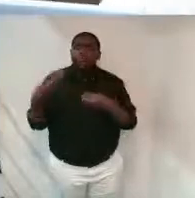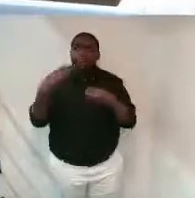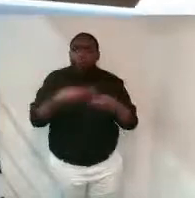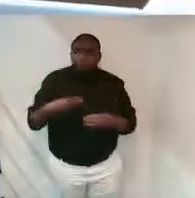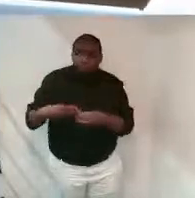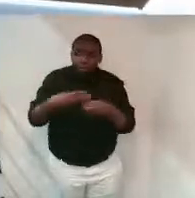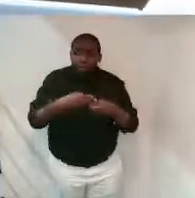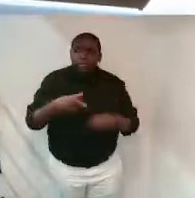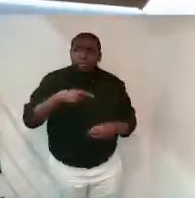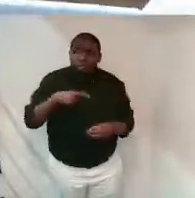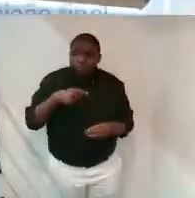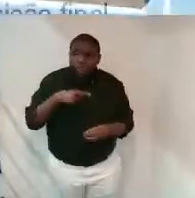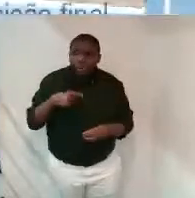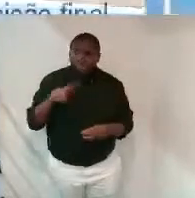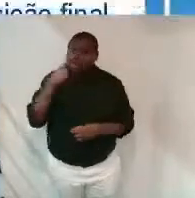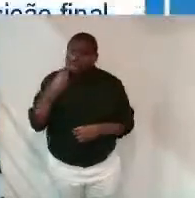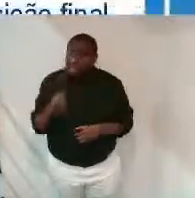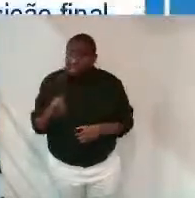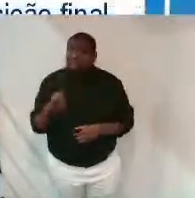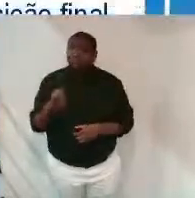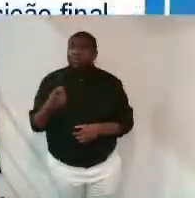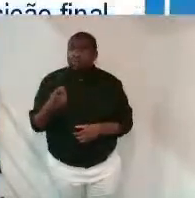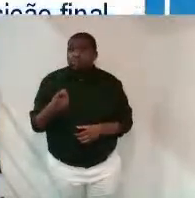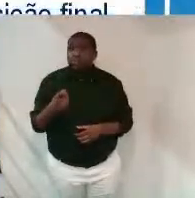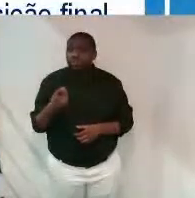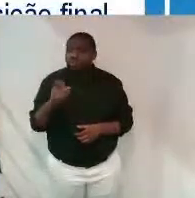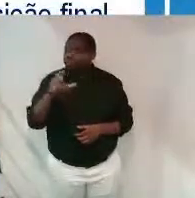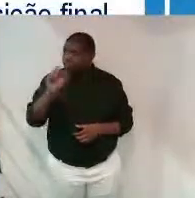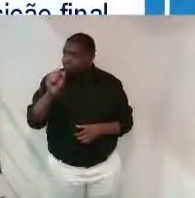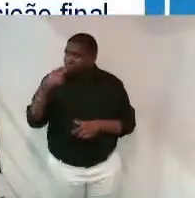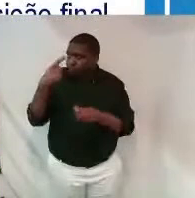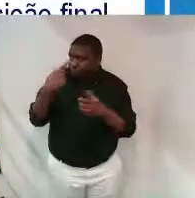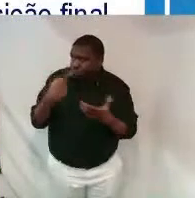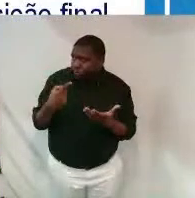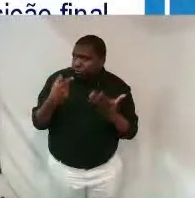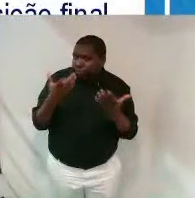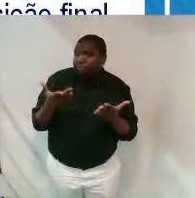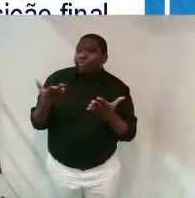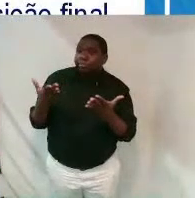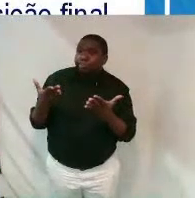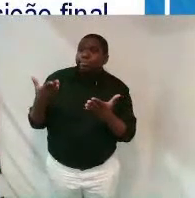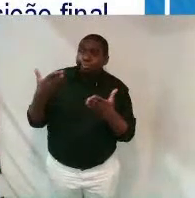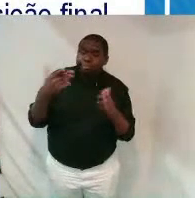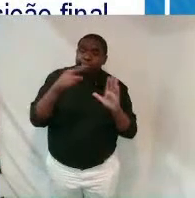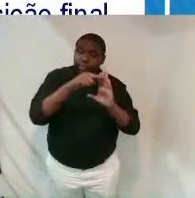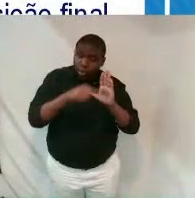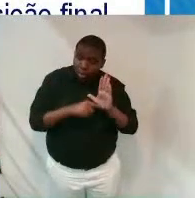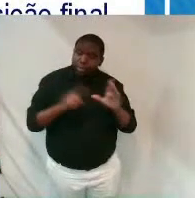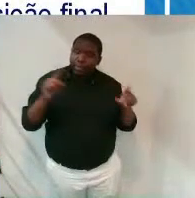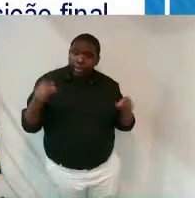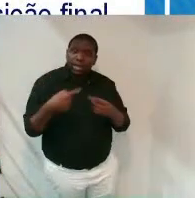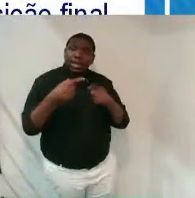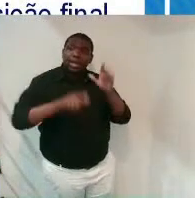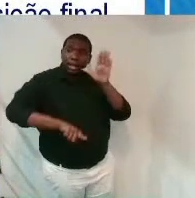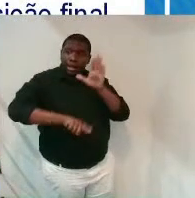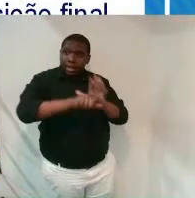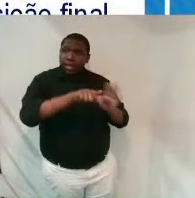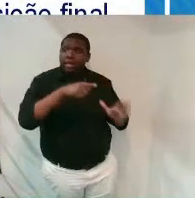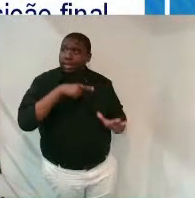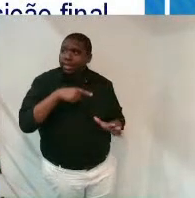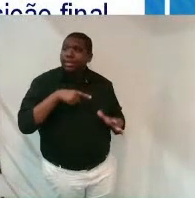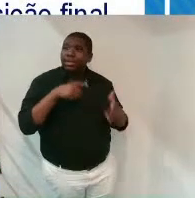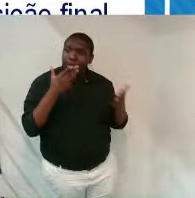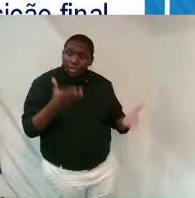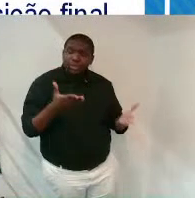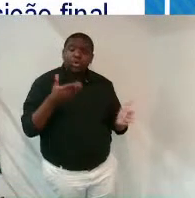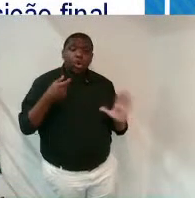estabelece a sua coleta seletiva com um programa de coleta seletiva, o munícipe, de acordo com a lei, está obrigado a segregar os